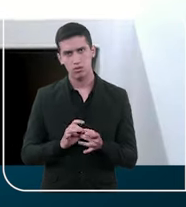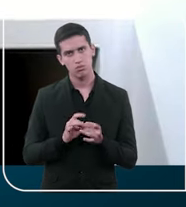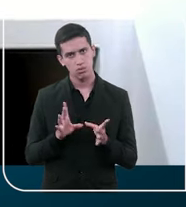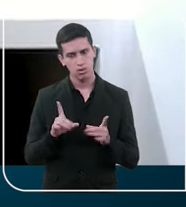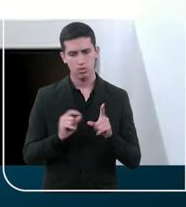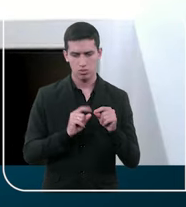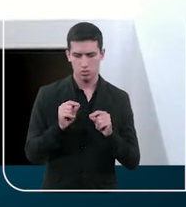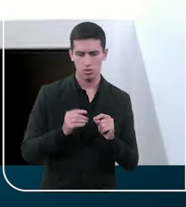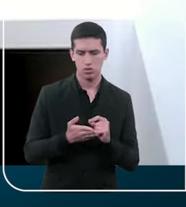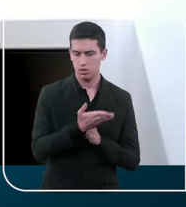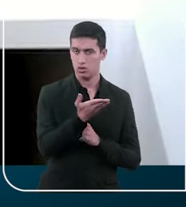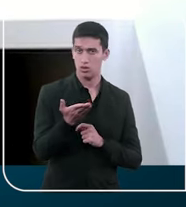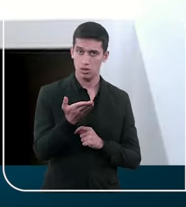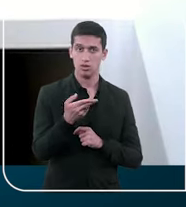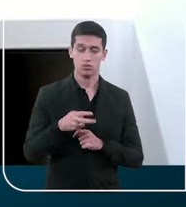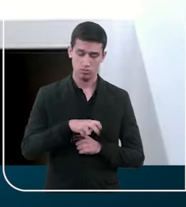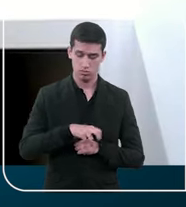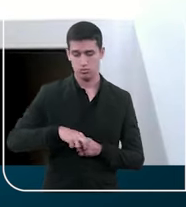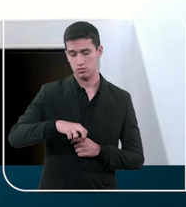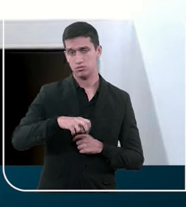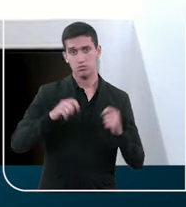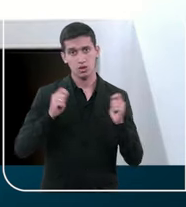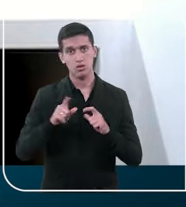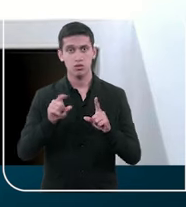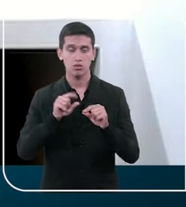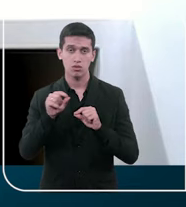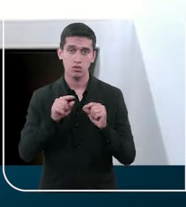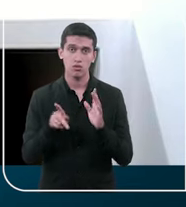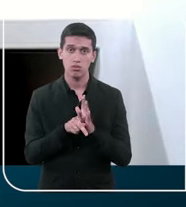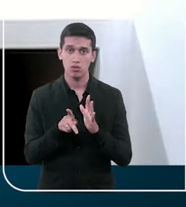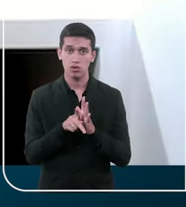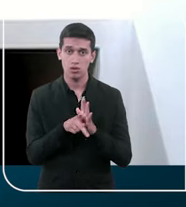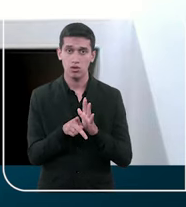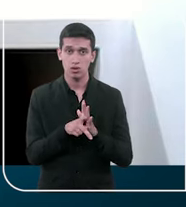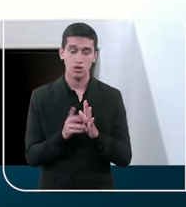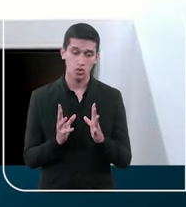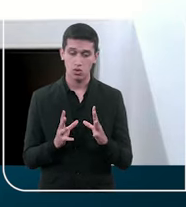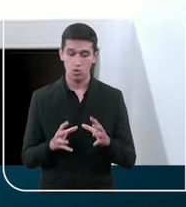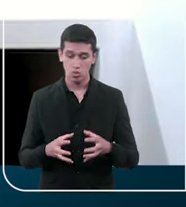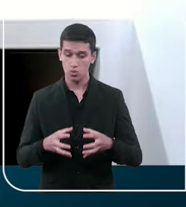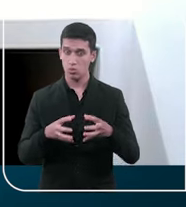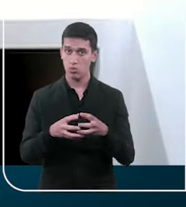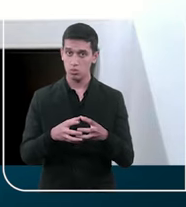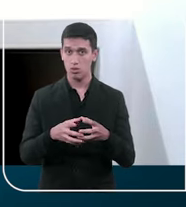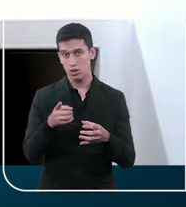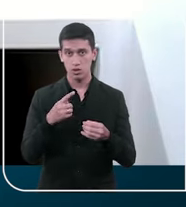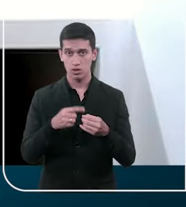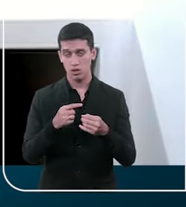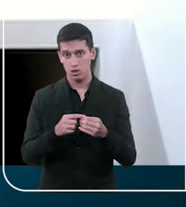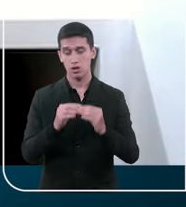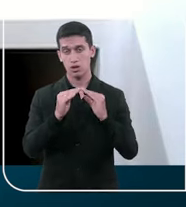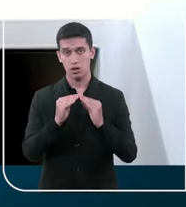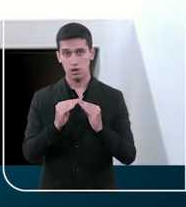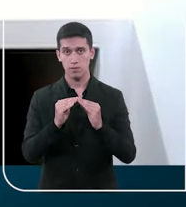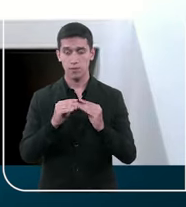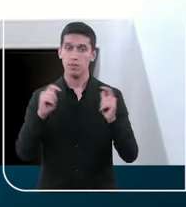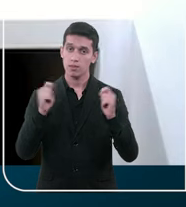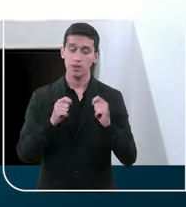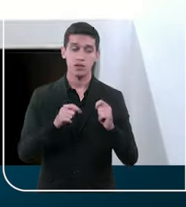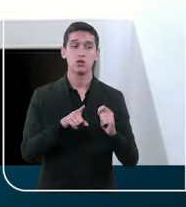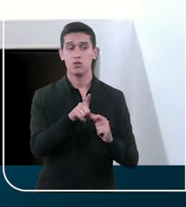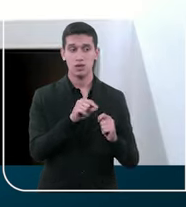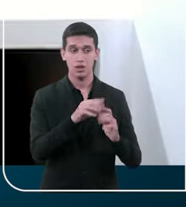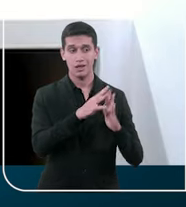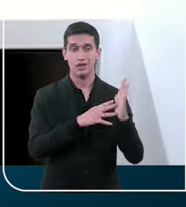certa liberdade em escolher esses jurados, e ele pode escolher, por exemplo, da agremiação do clube, da cidade onde ele mora. Ele